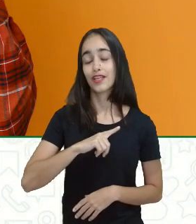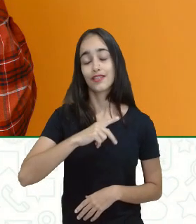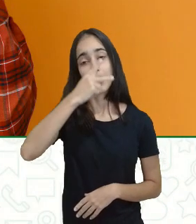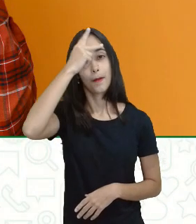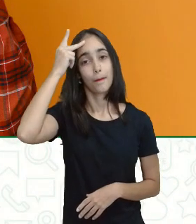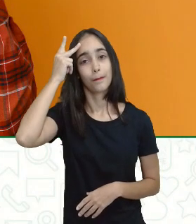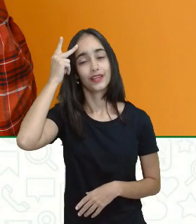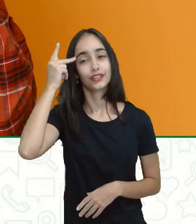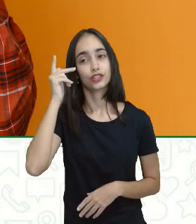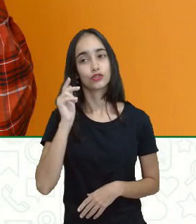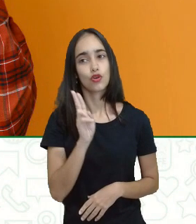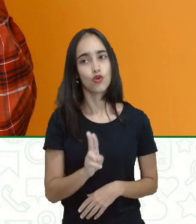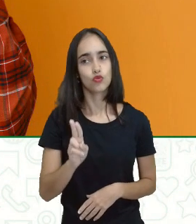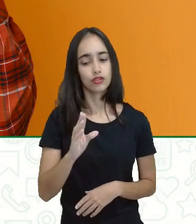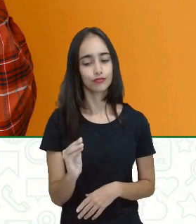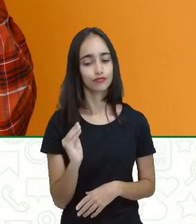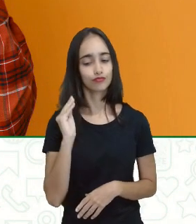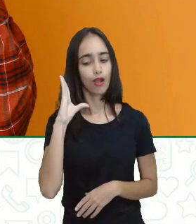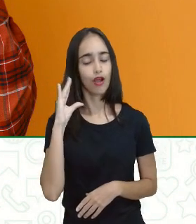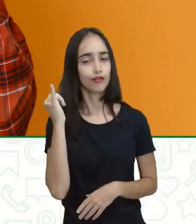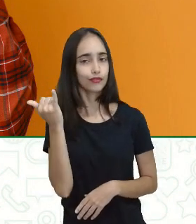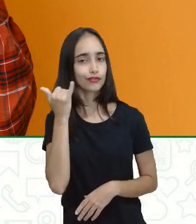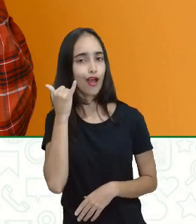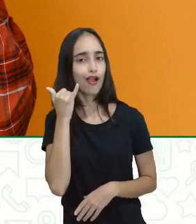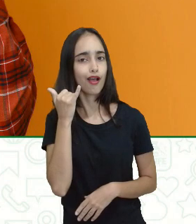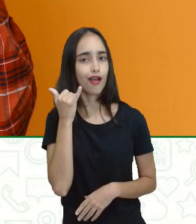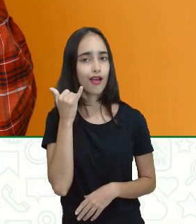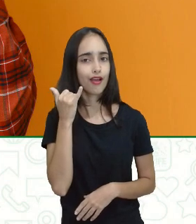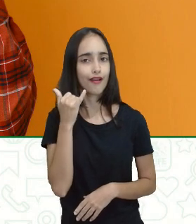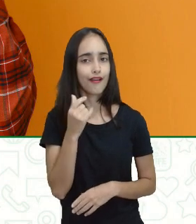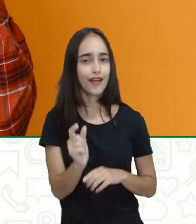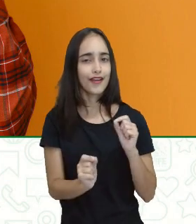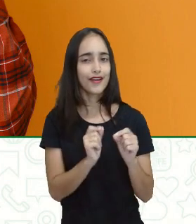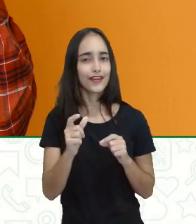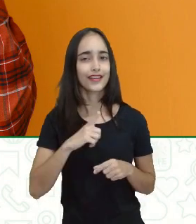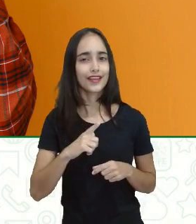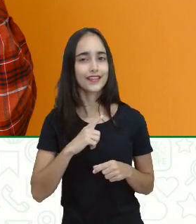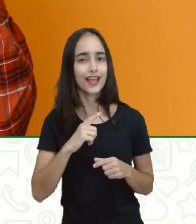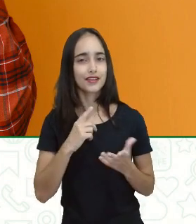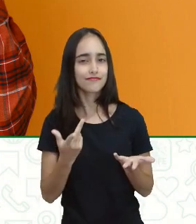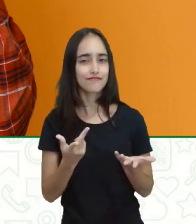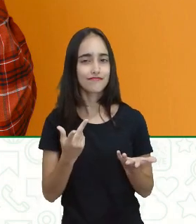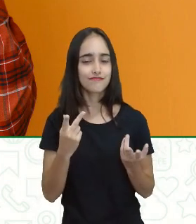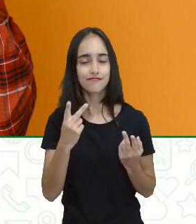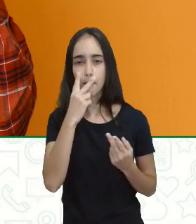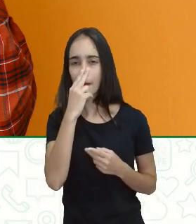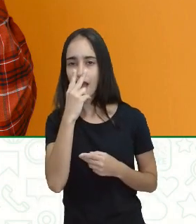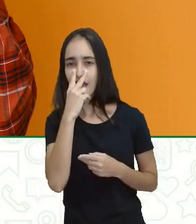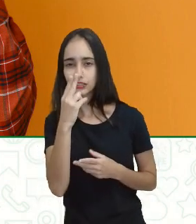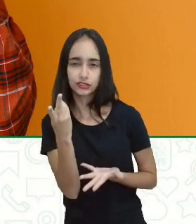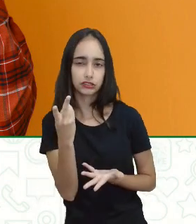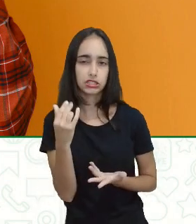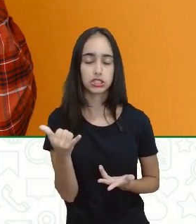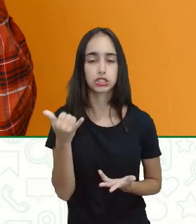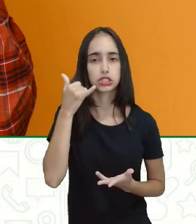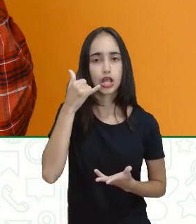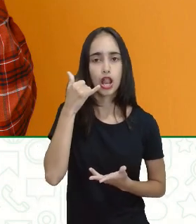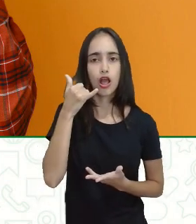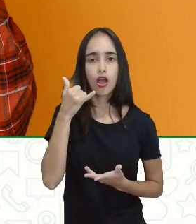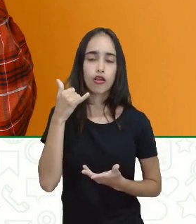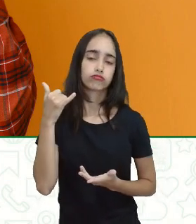que o celular tem em comum com a pessoa que está segurando ele? O que é que o celular tem em comum comigo,